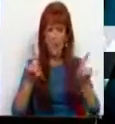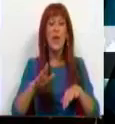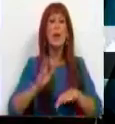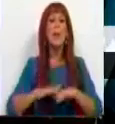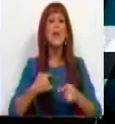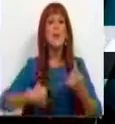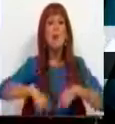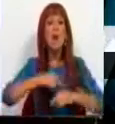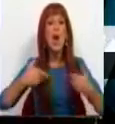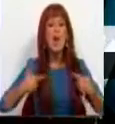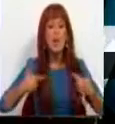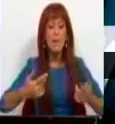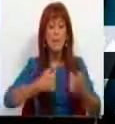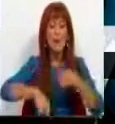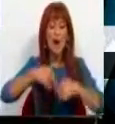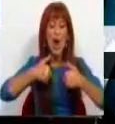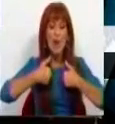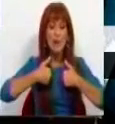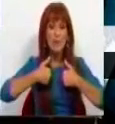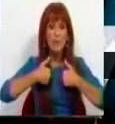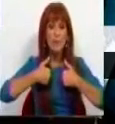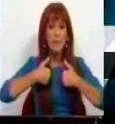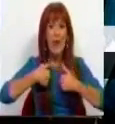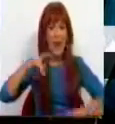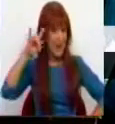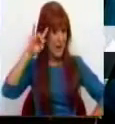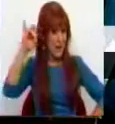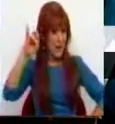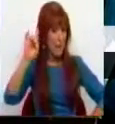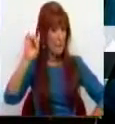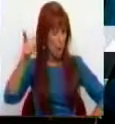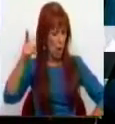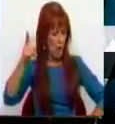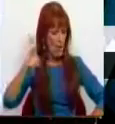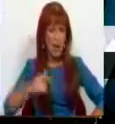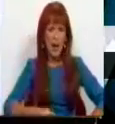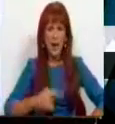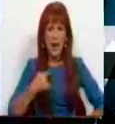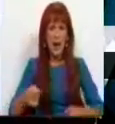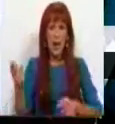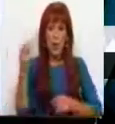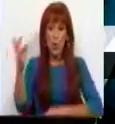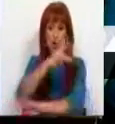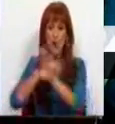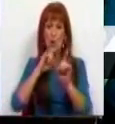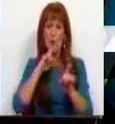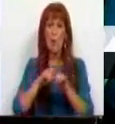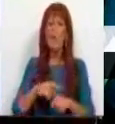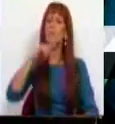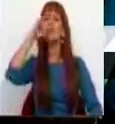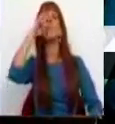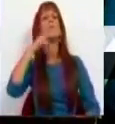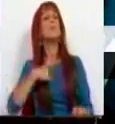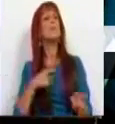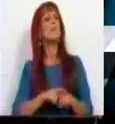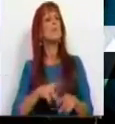isso, para nós, a ideia de que a União Europeia pode arrogar a